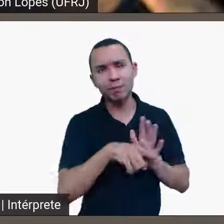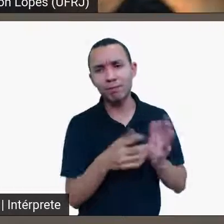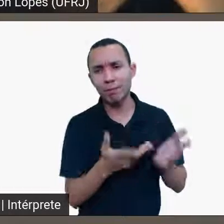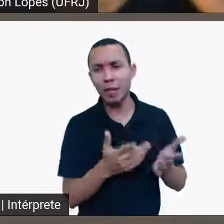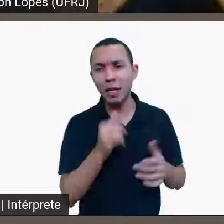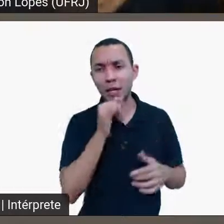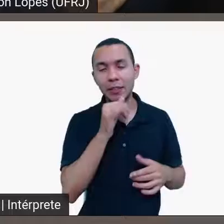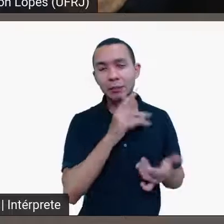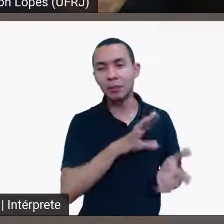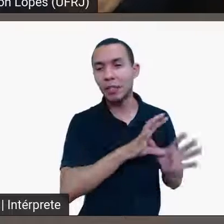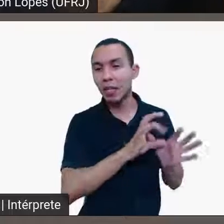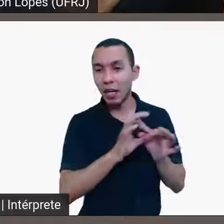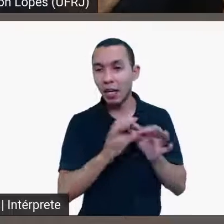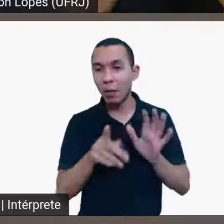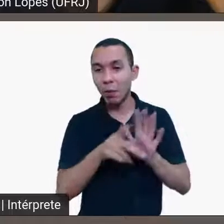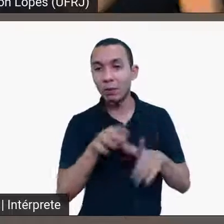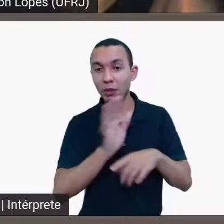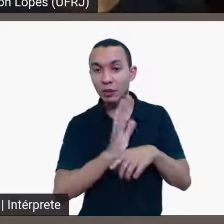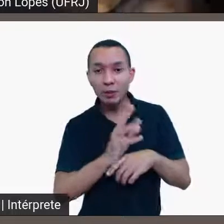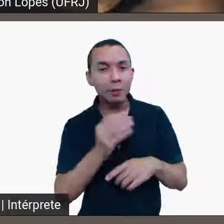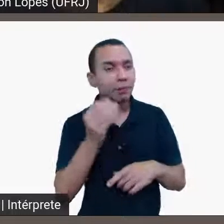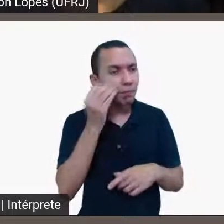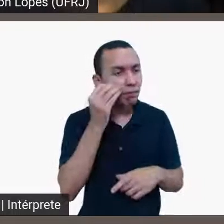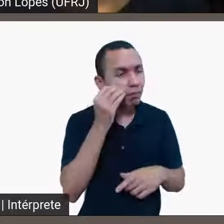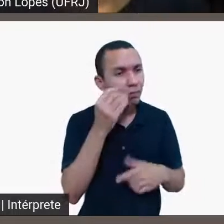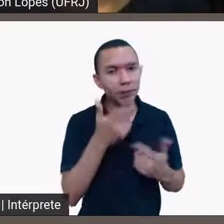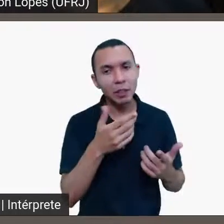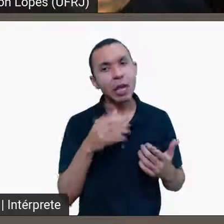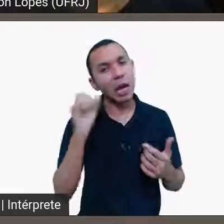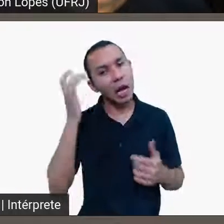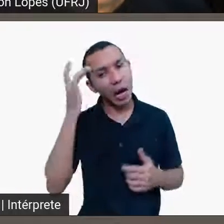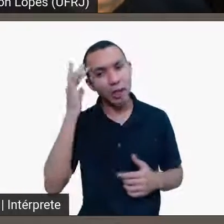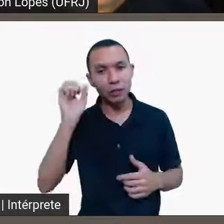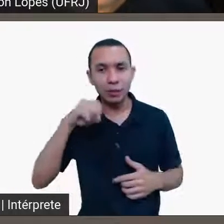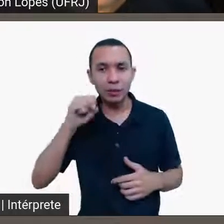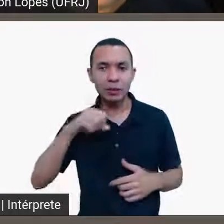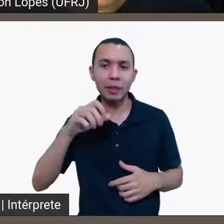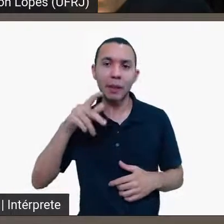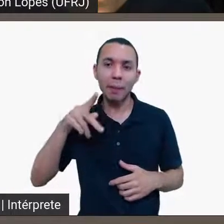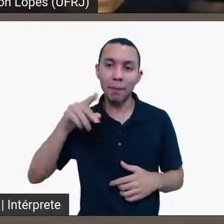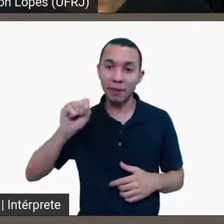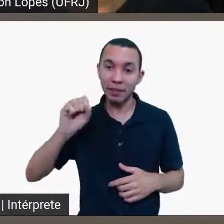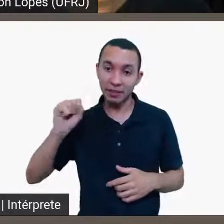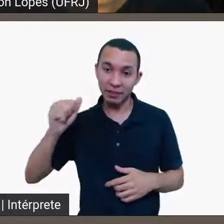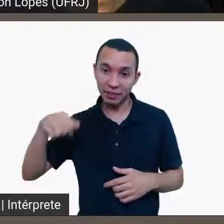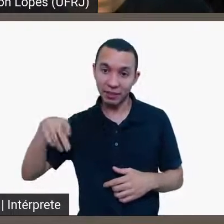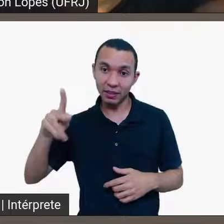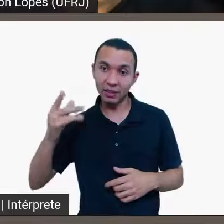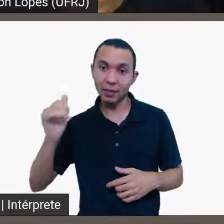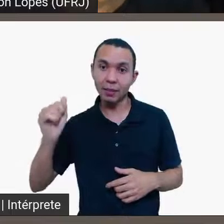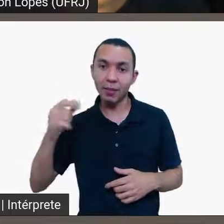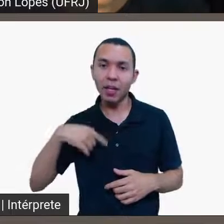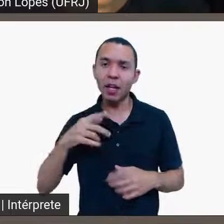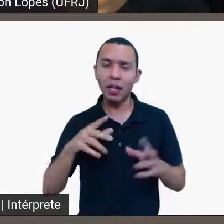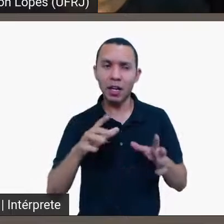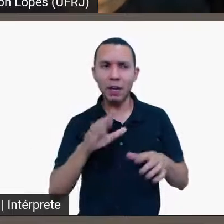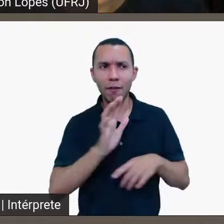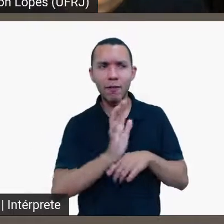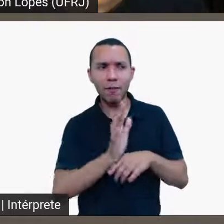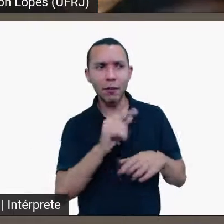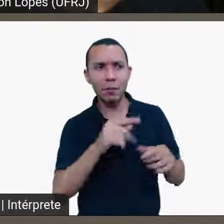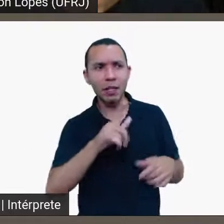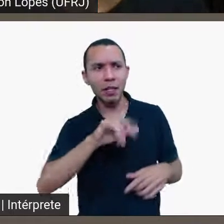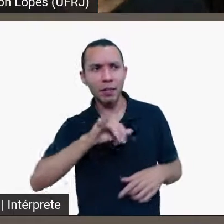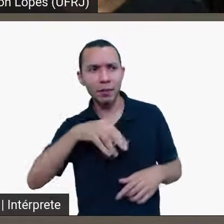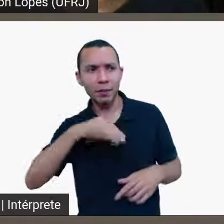cinema experimental, eu acho que sim, é como Bressani talvez reconhece O Limite como um marco fundamental,